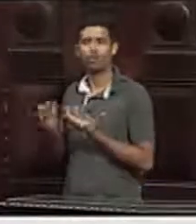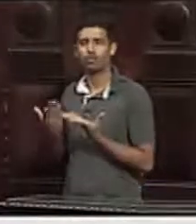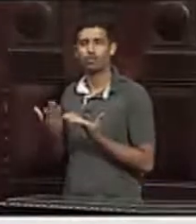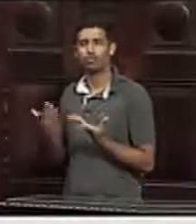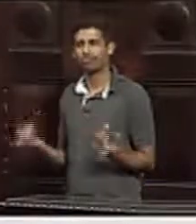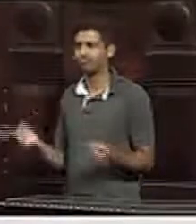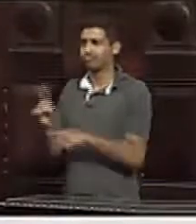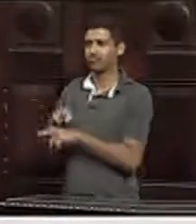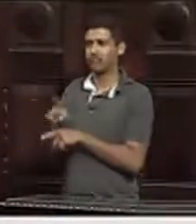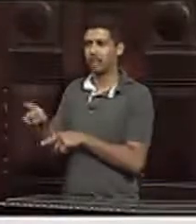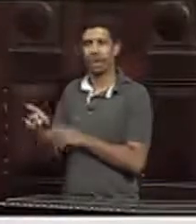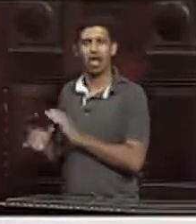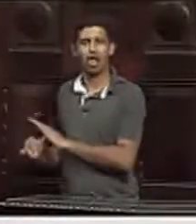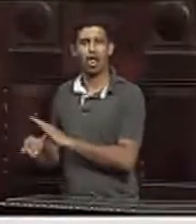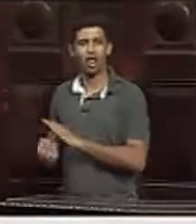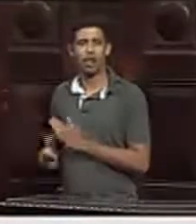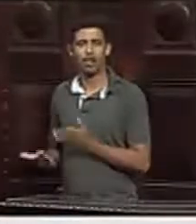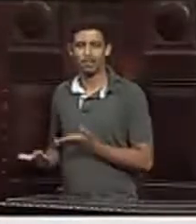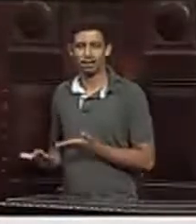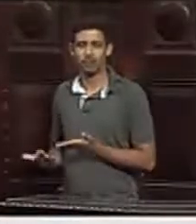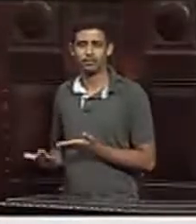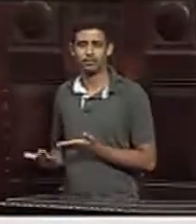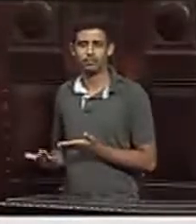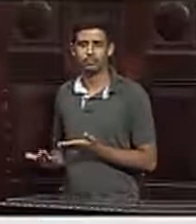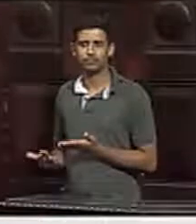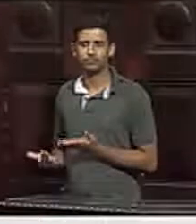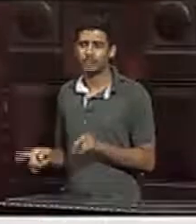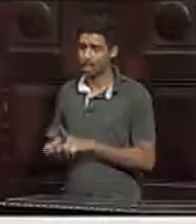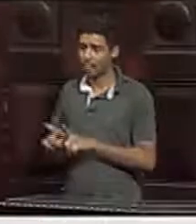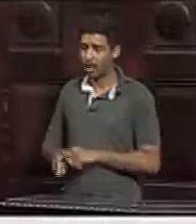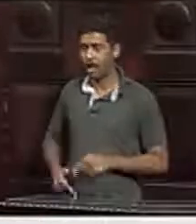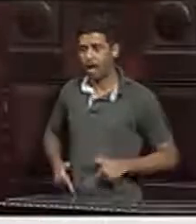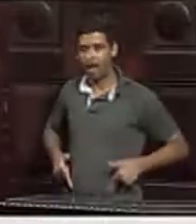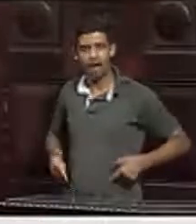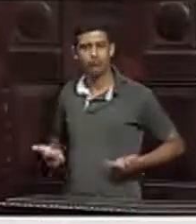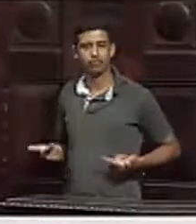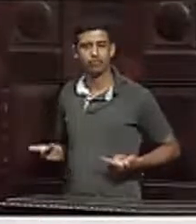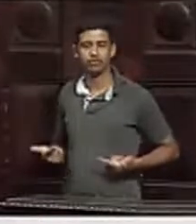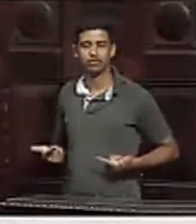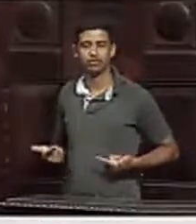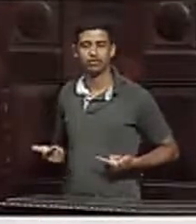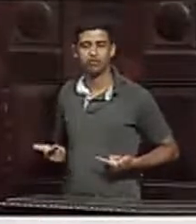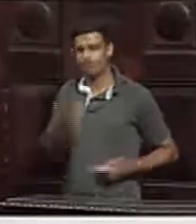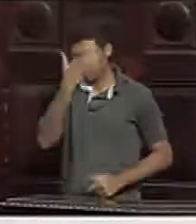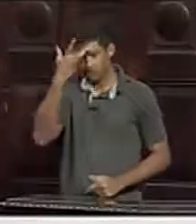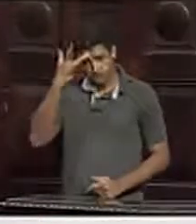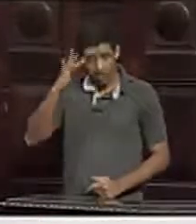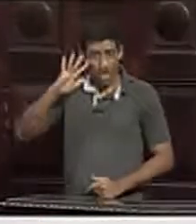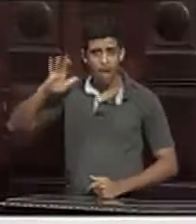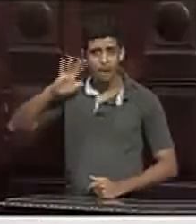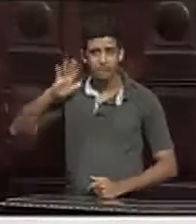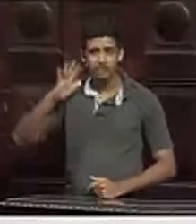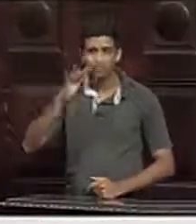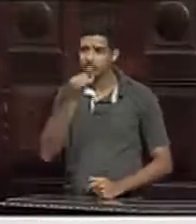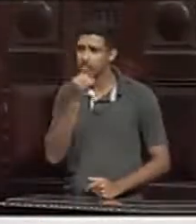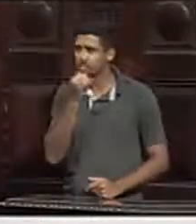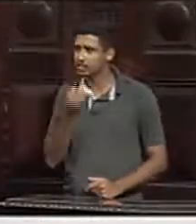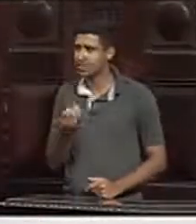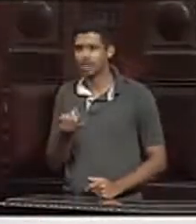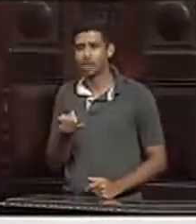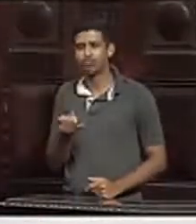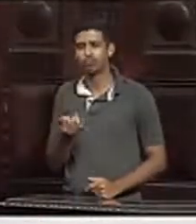contrabando. Contrabando, inclusive, de armas. Ninguém imagina que o tráfico